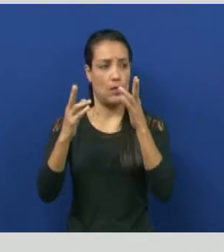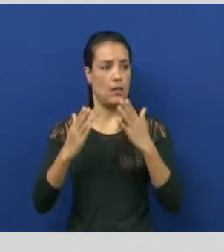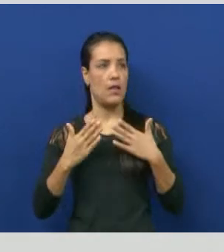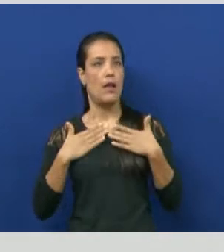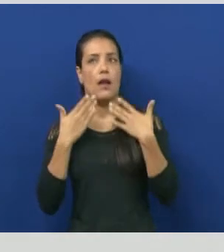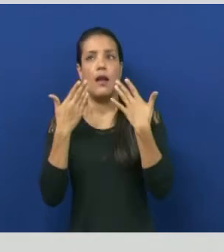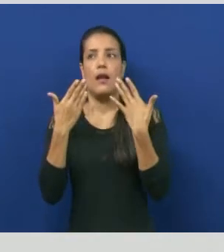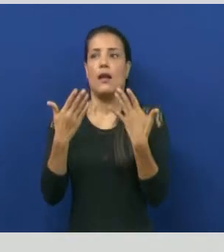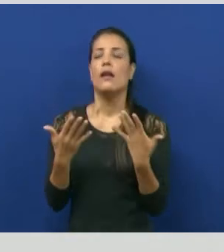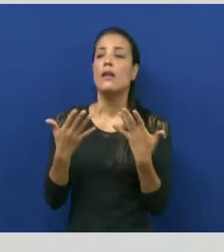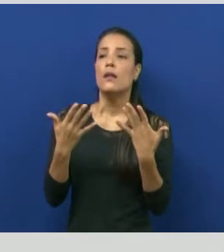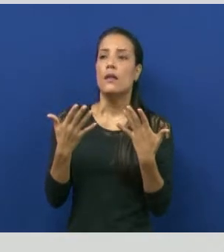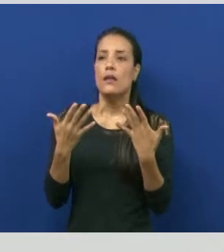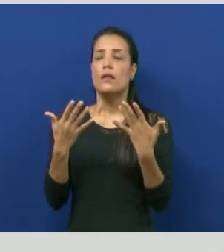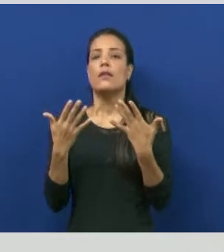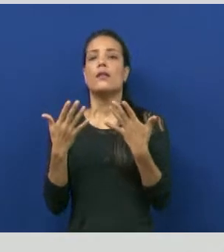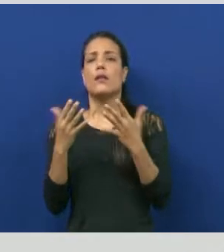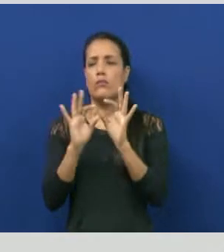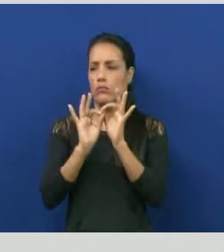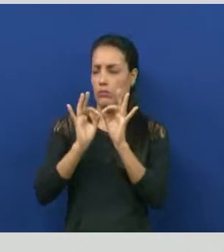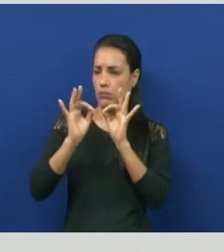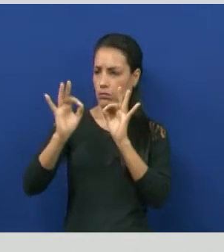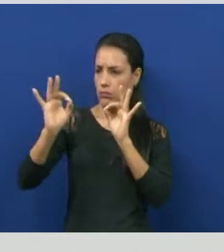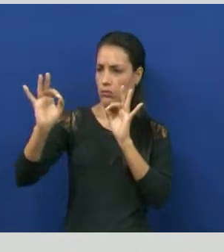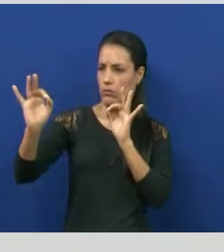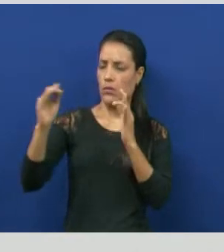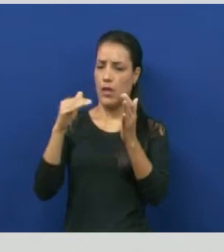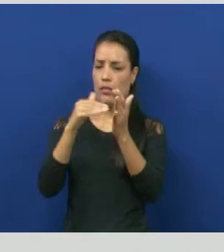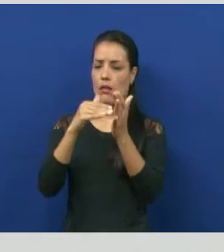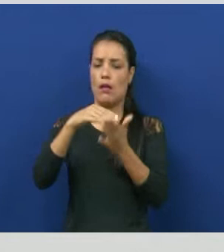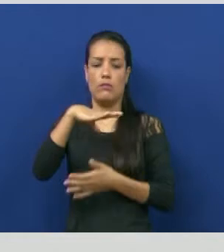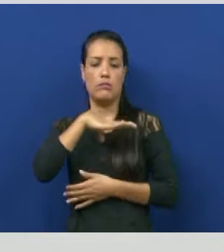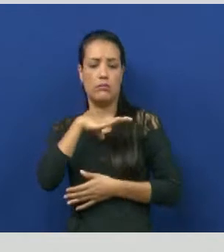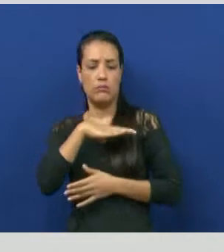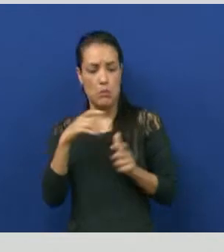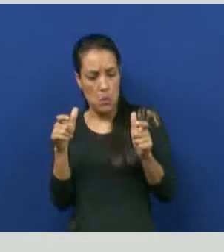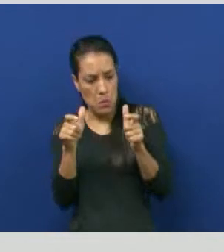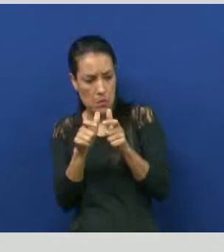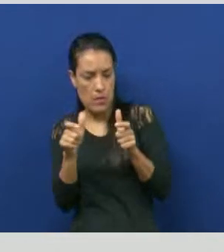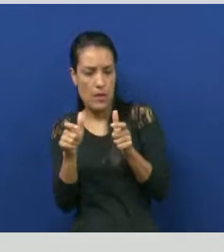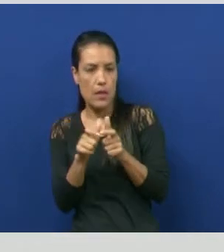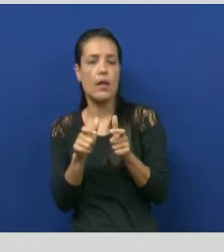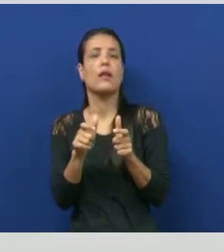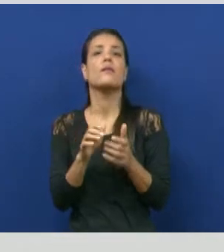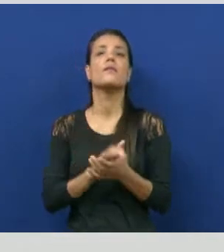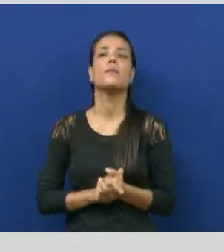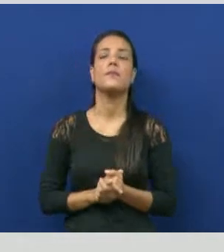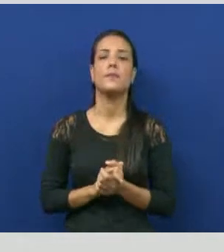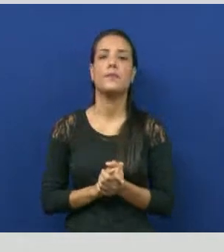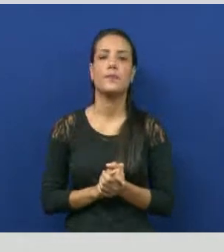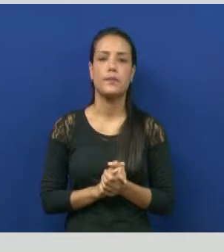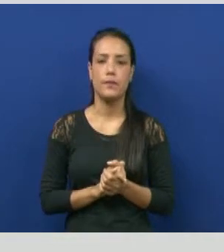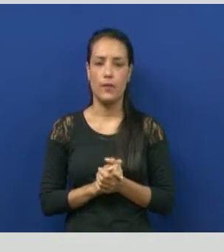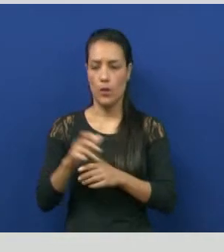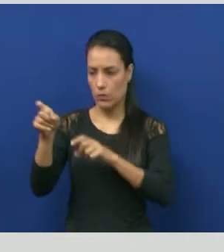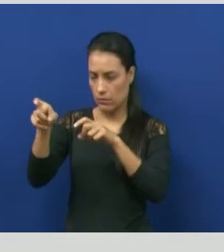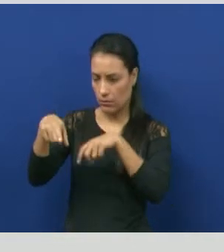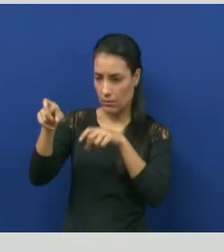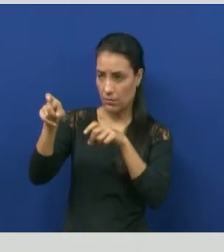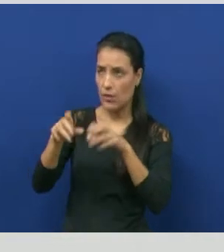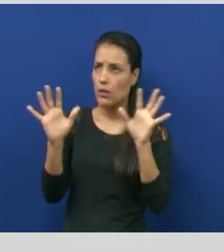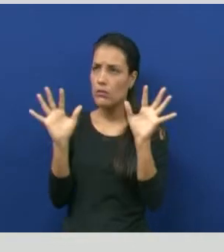e risonhas campinas que se estendem até a pequena cidade de Catalão, de onde eu havia partido. No sertão,